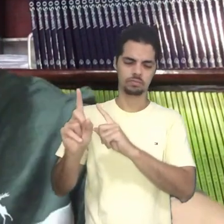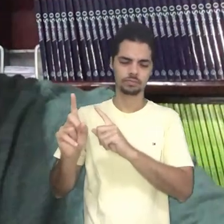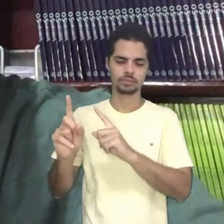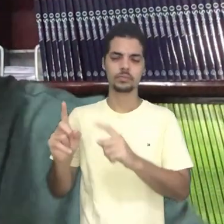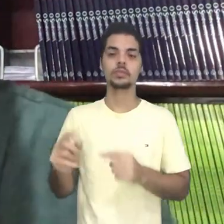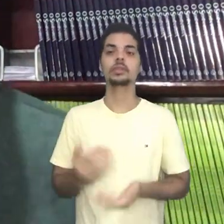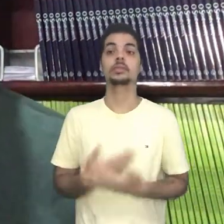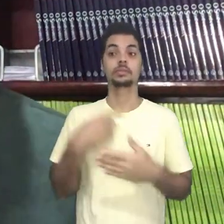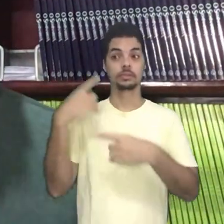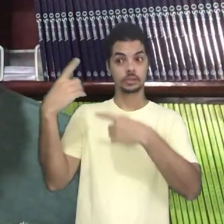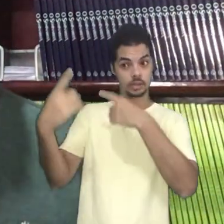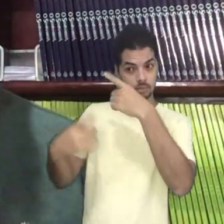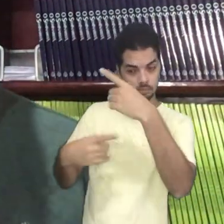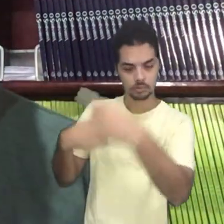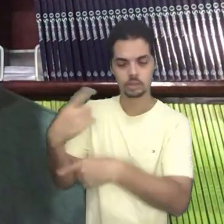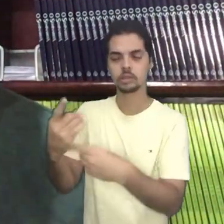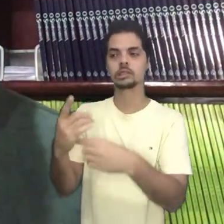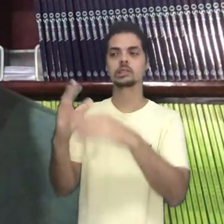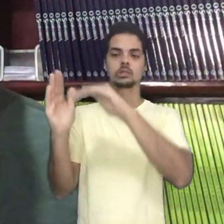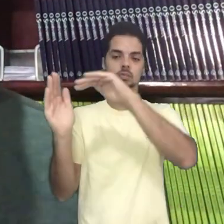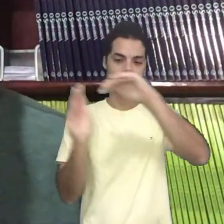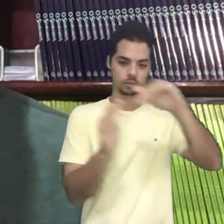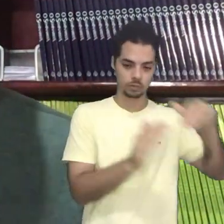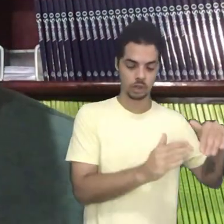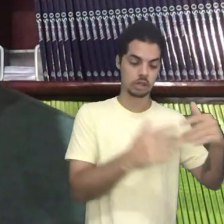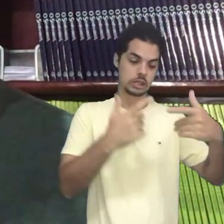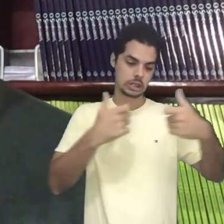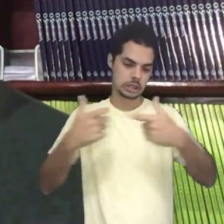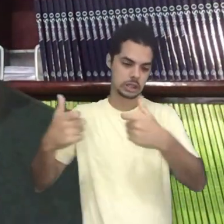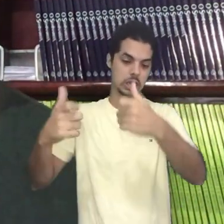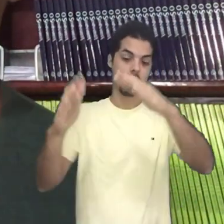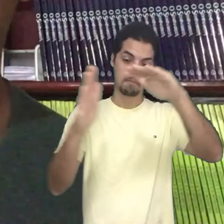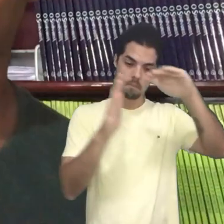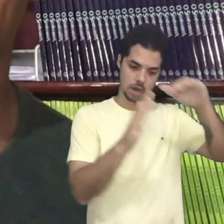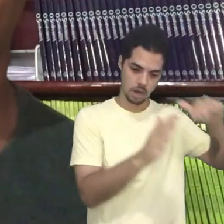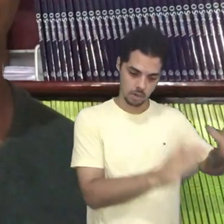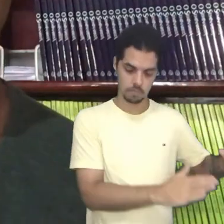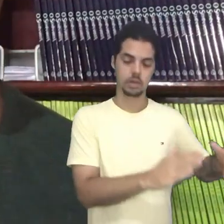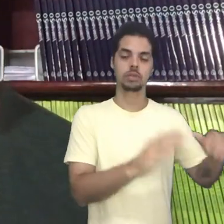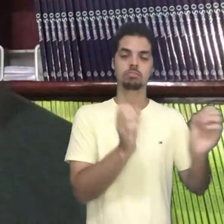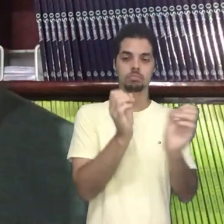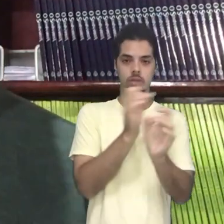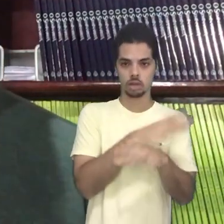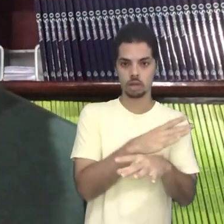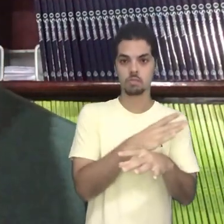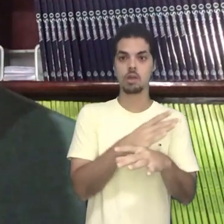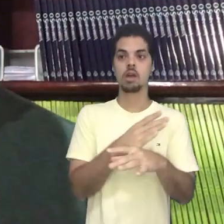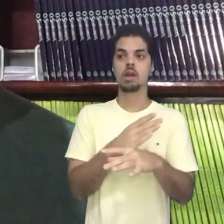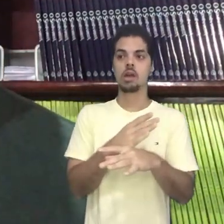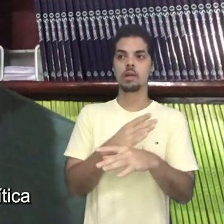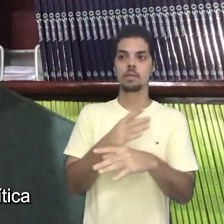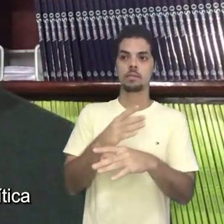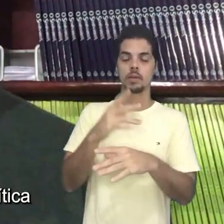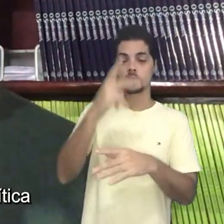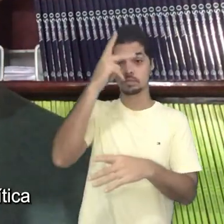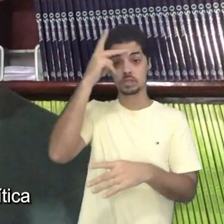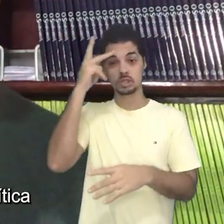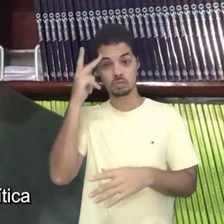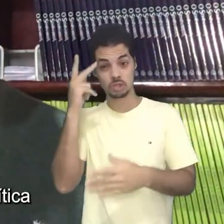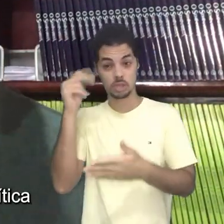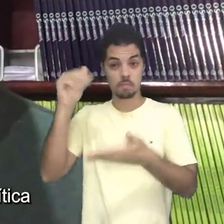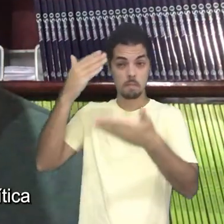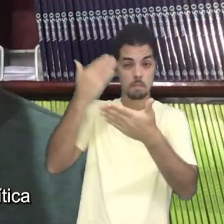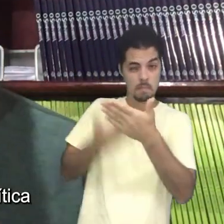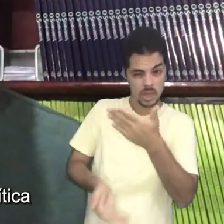Uruguai. Ainda que pacificados e com a vitória do projeto unitário liderado por